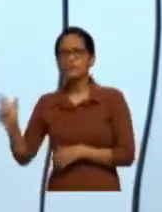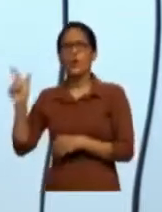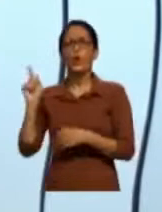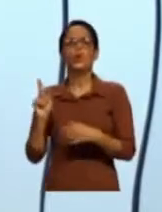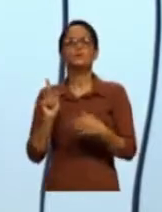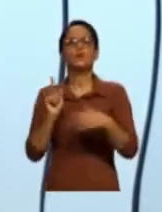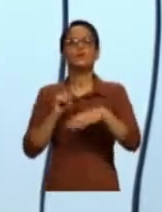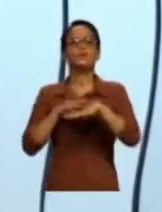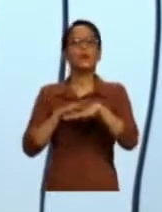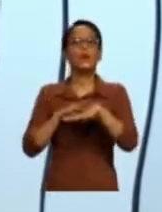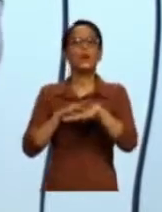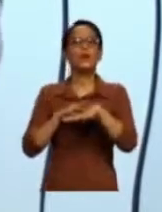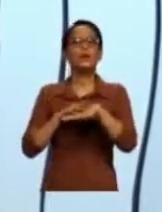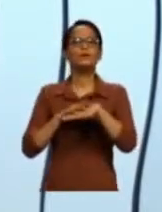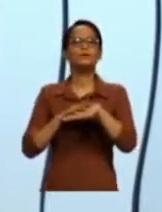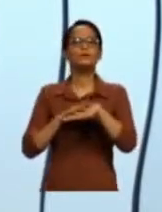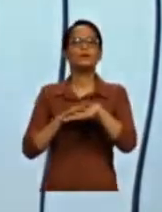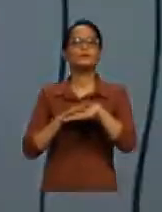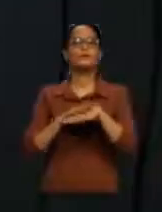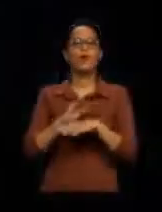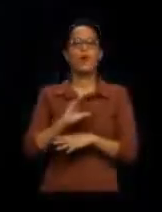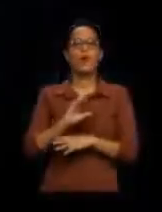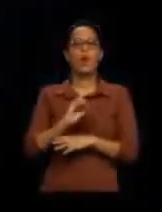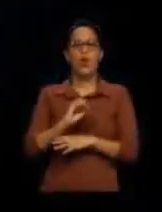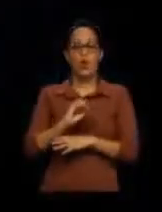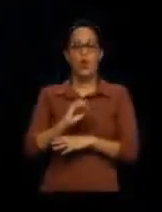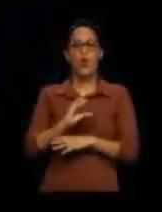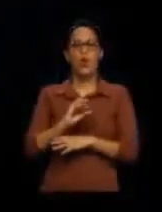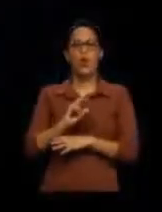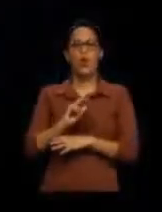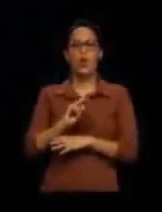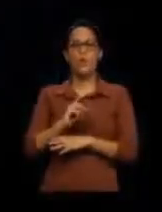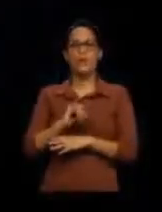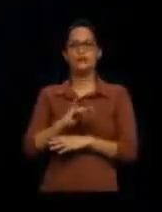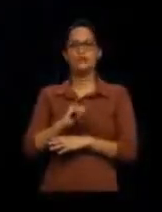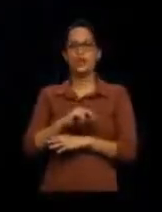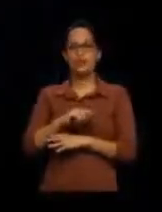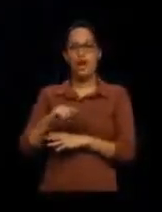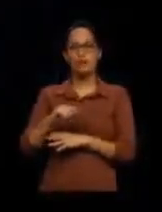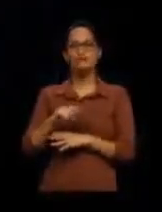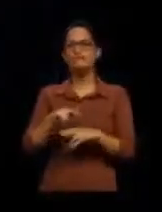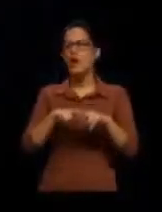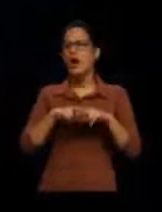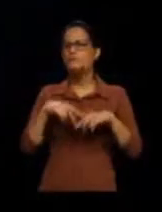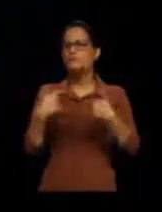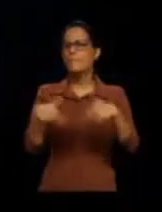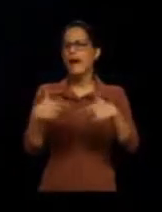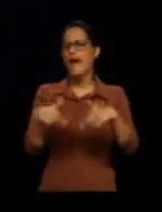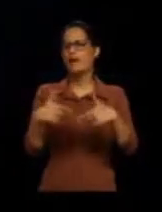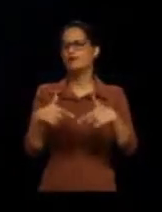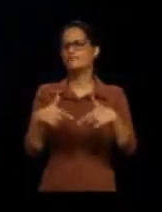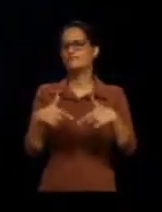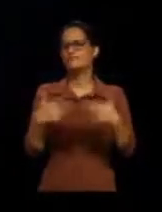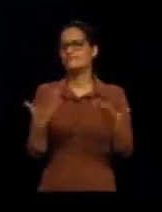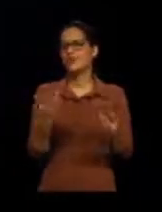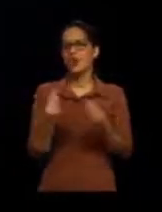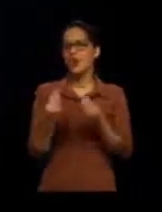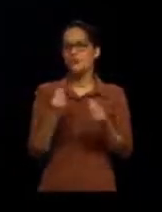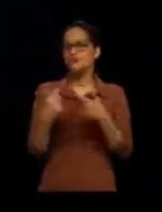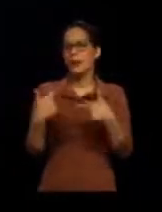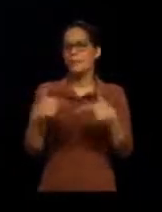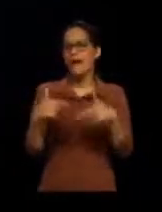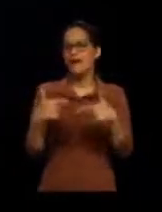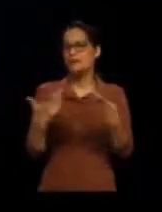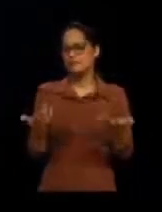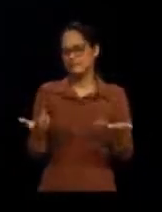gente chama de doença ocupacional, que é através dos meus hábitos de trabalho, do meu estilo de vida. Clássico